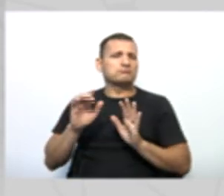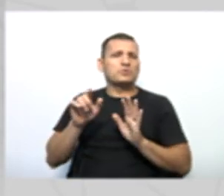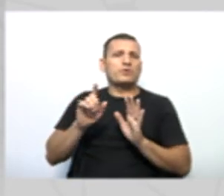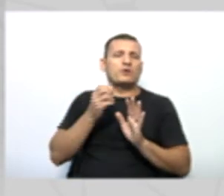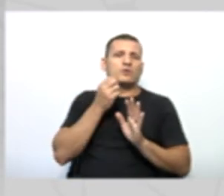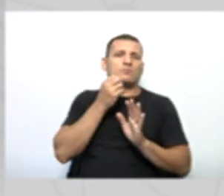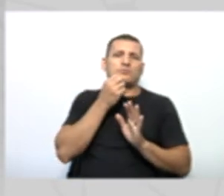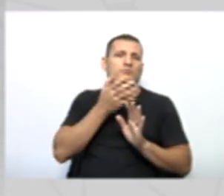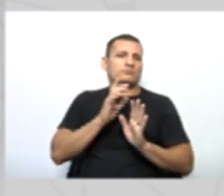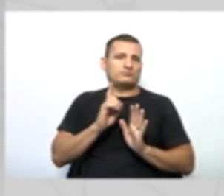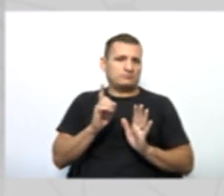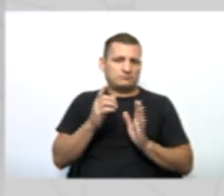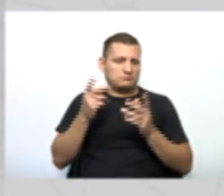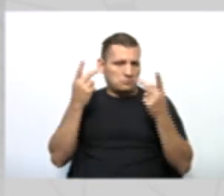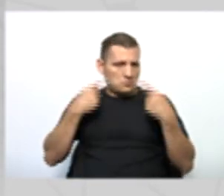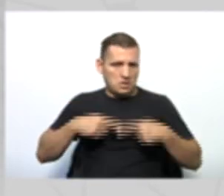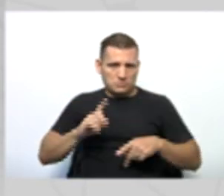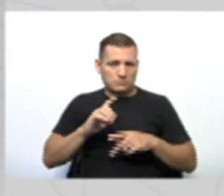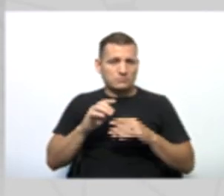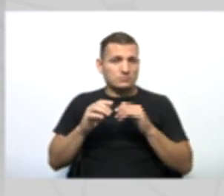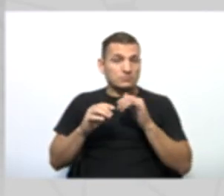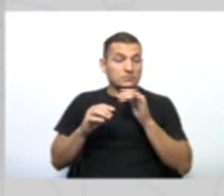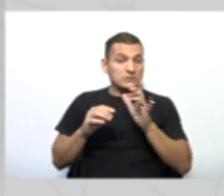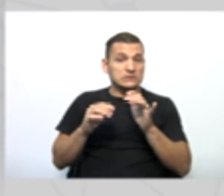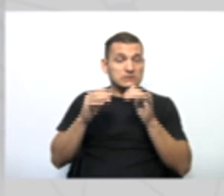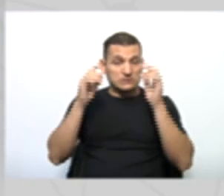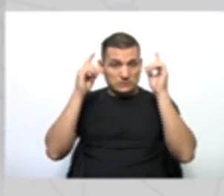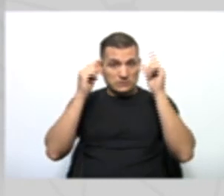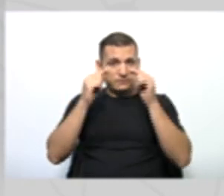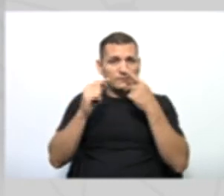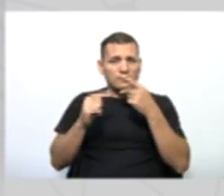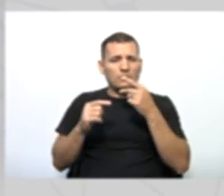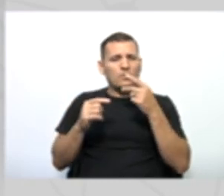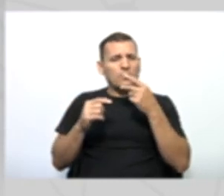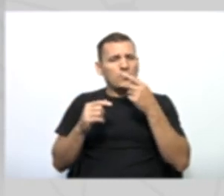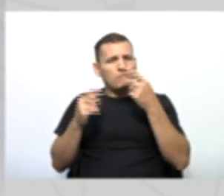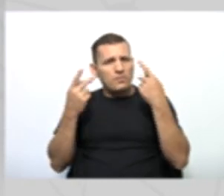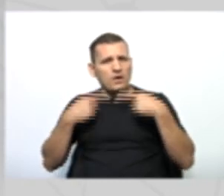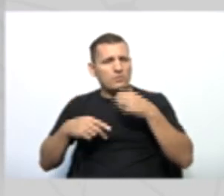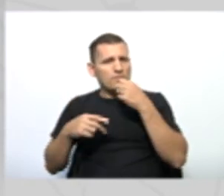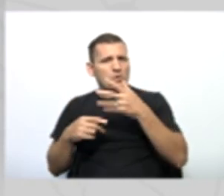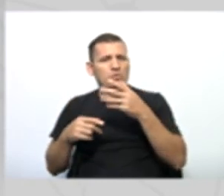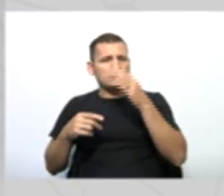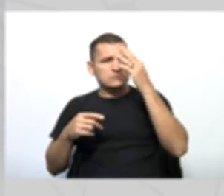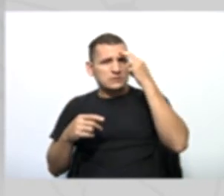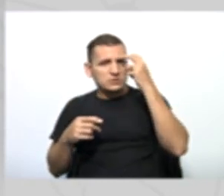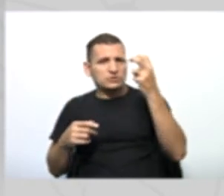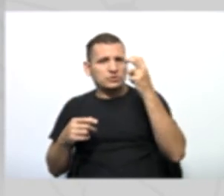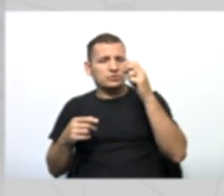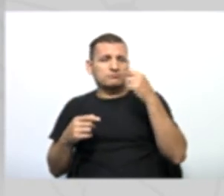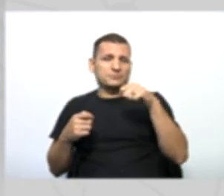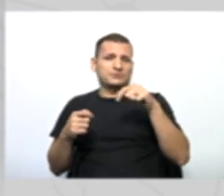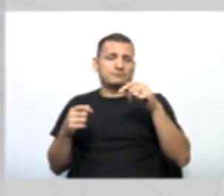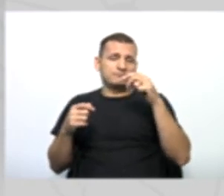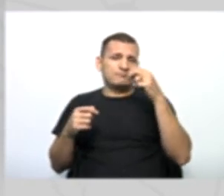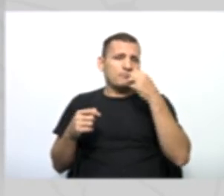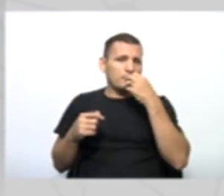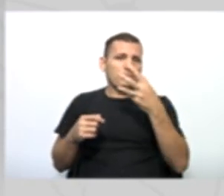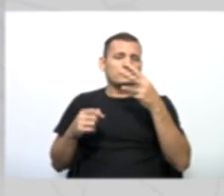um bom homem. O homem bom ou sábio deve ser, ao mesmo tempo, um bom